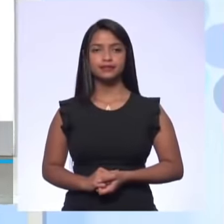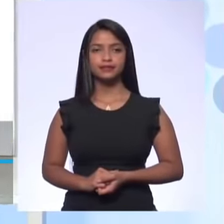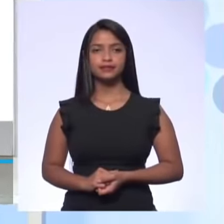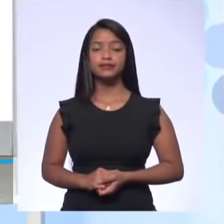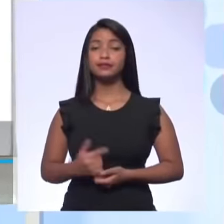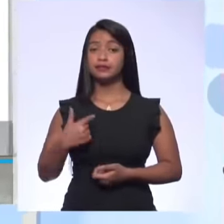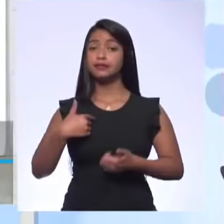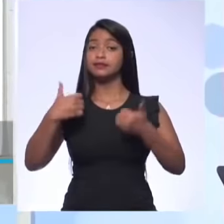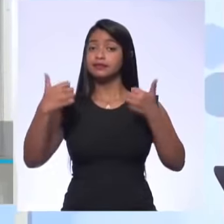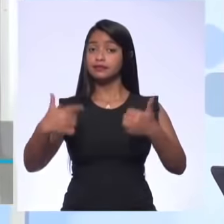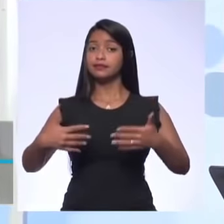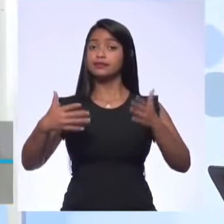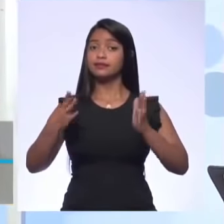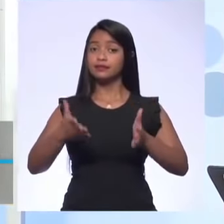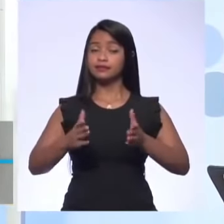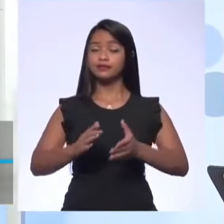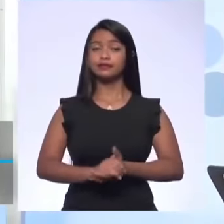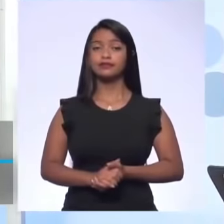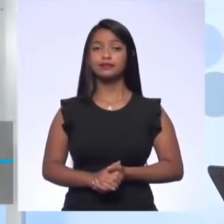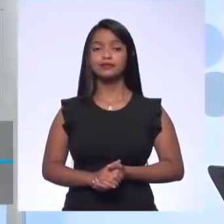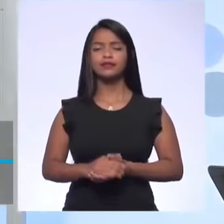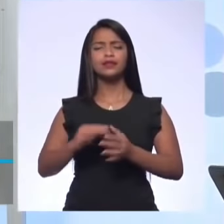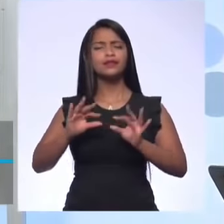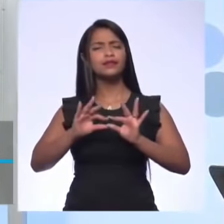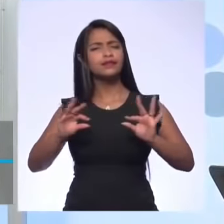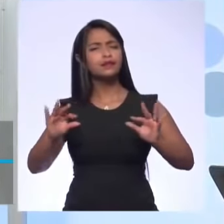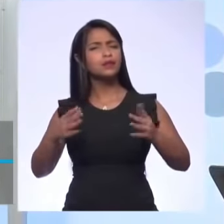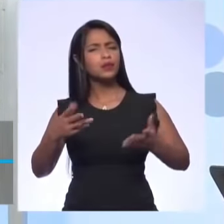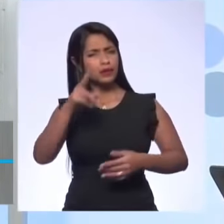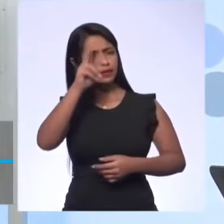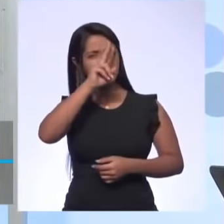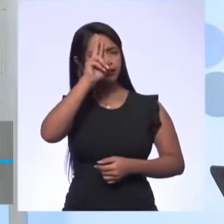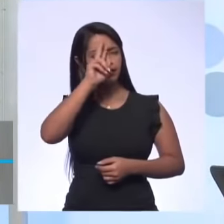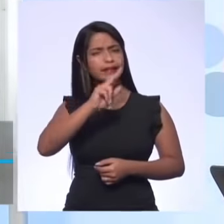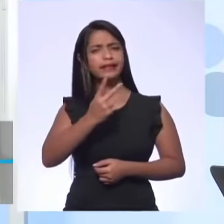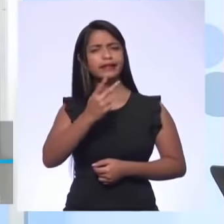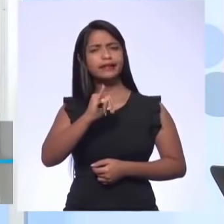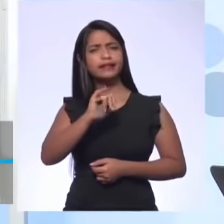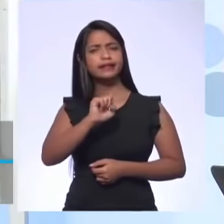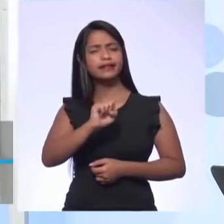falei, é sobre o his. Qual foi a frase mesmo, Ed? His